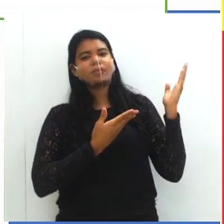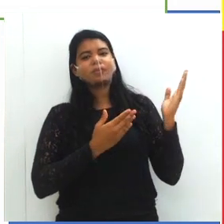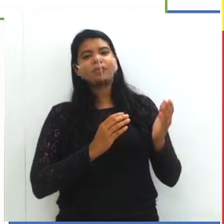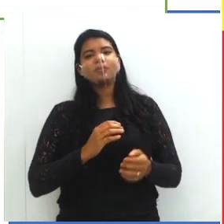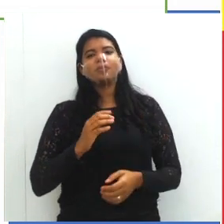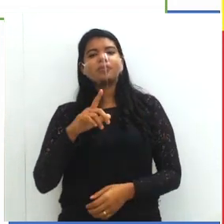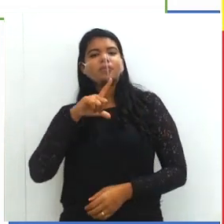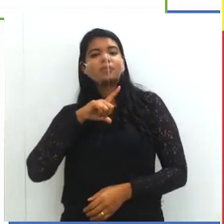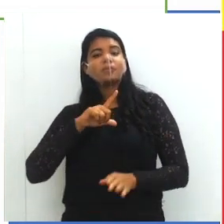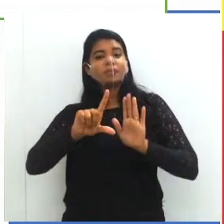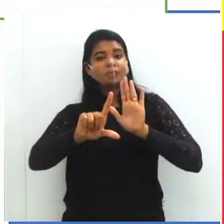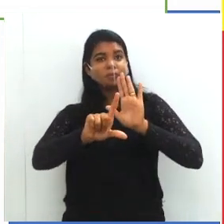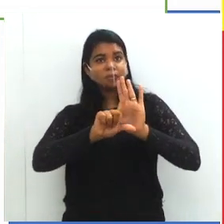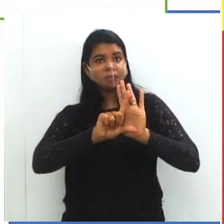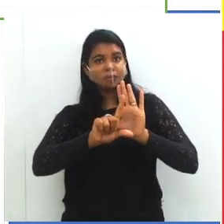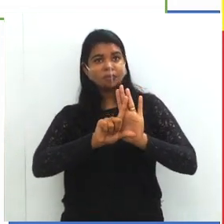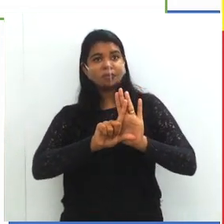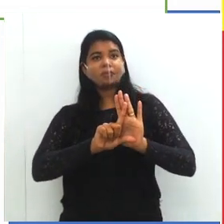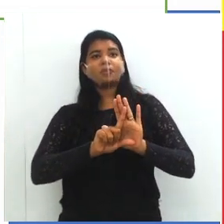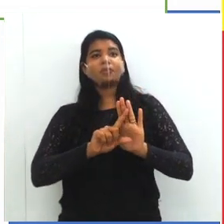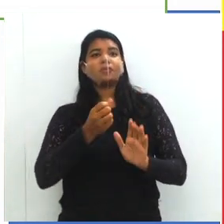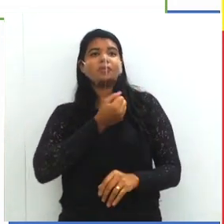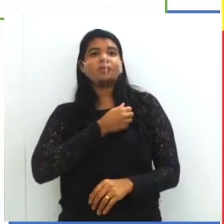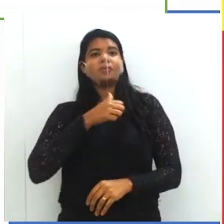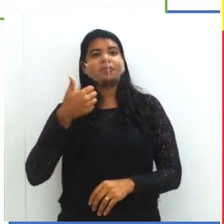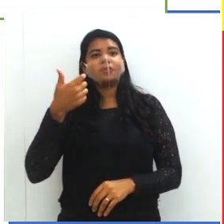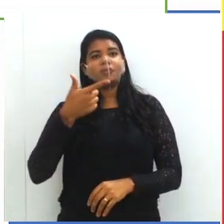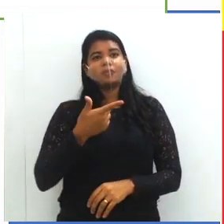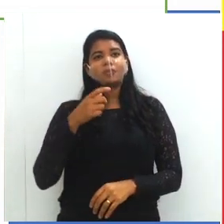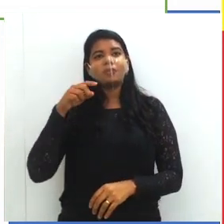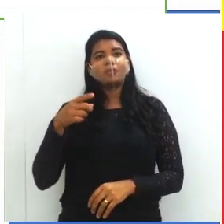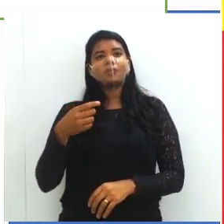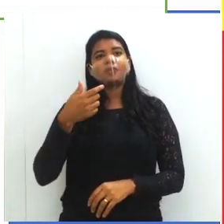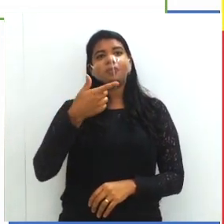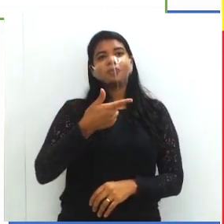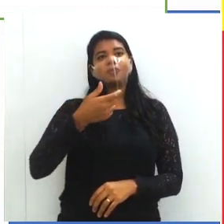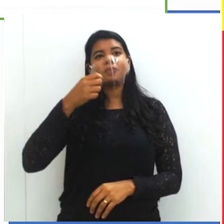seguinte, existe uma lei, a lei número